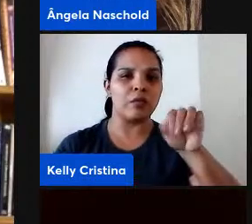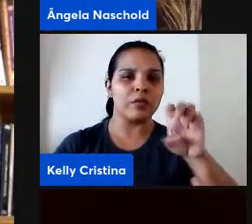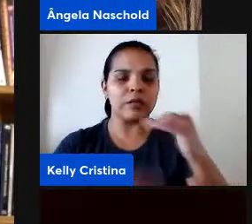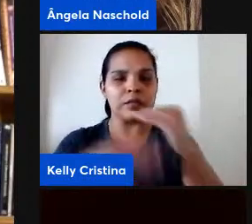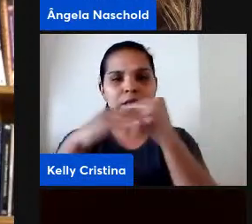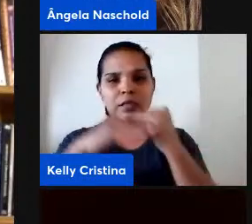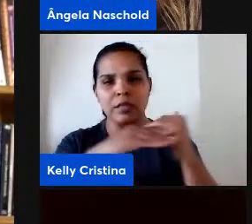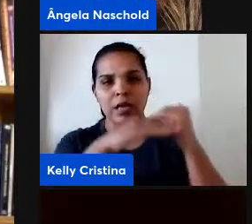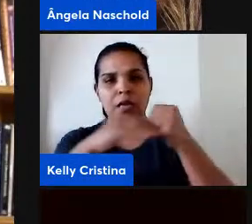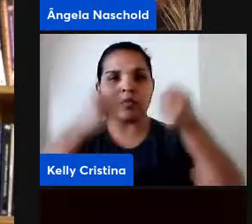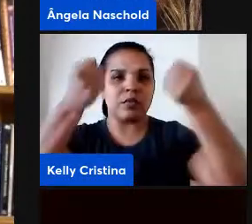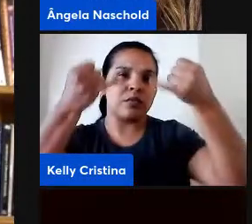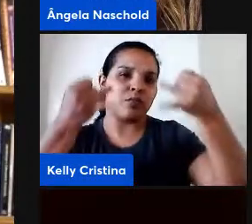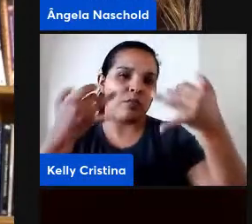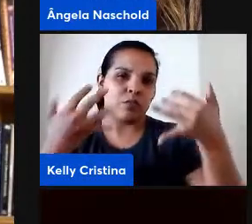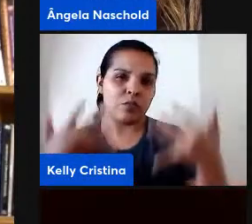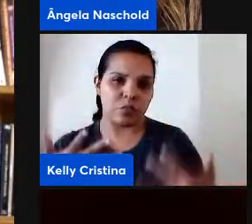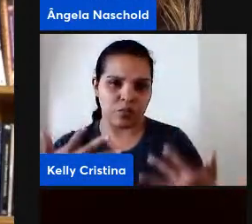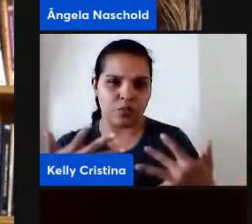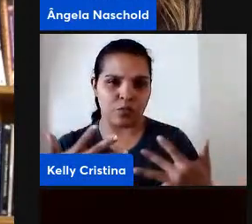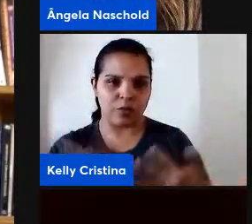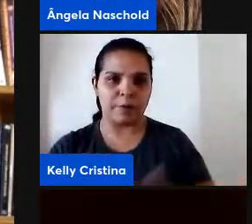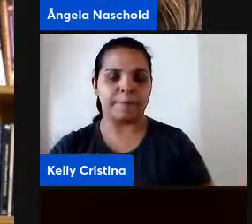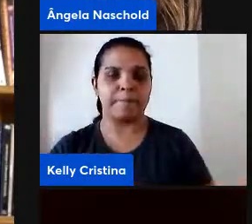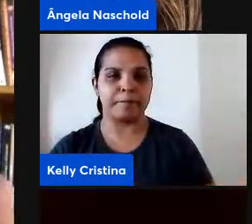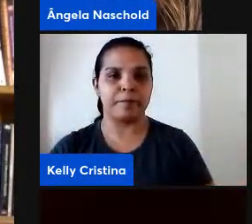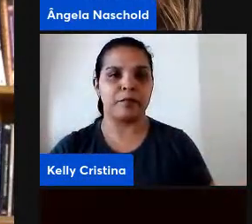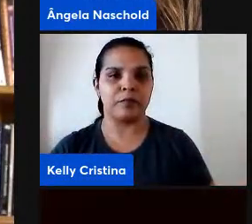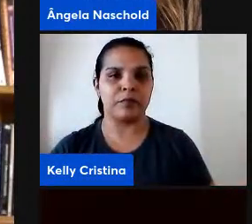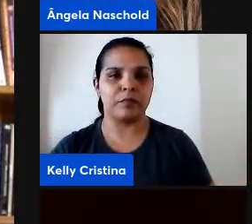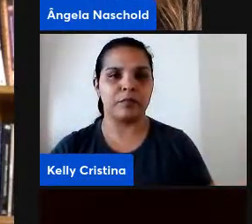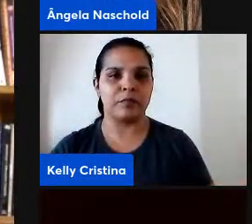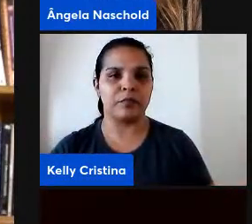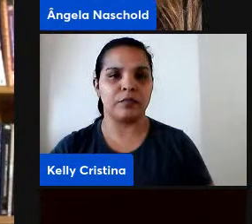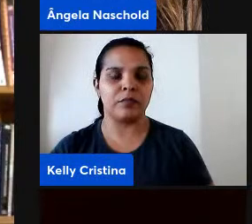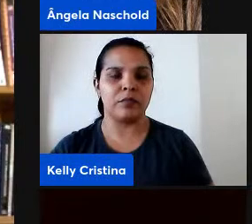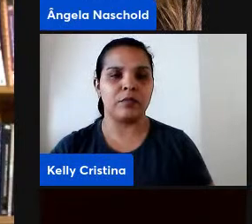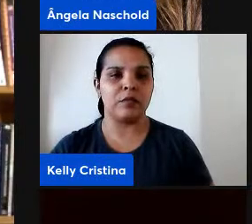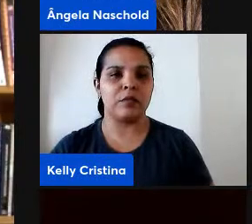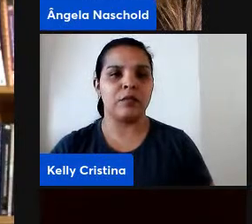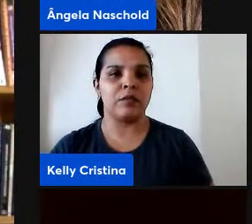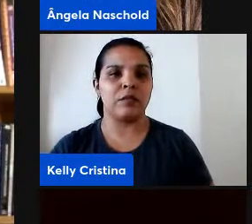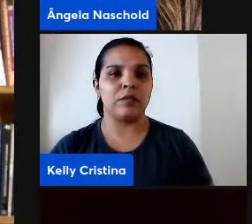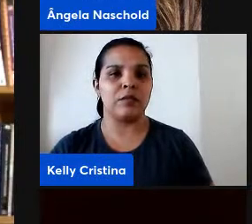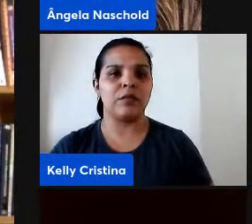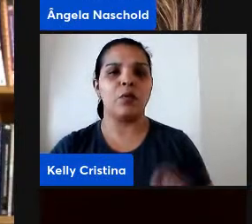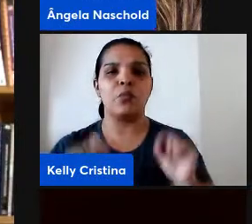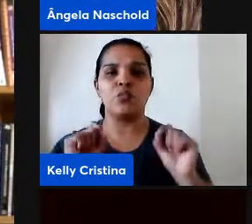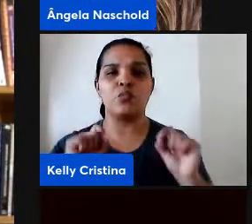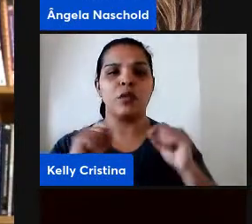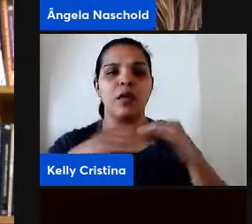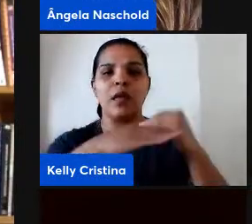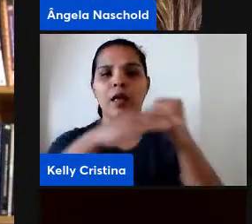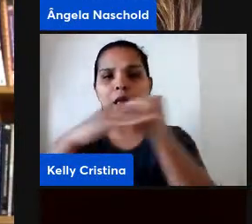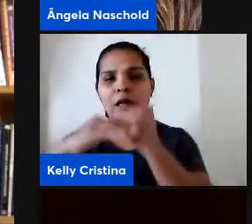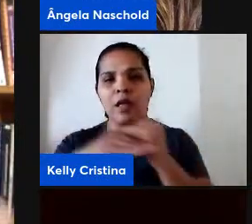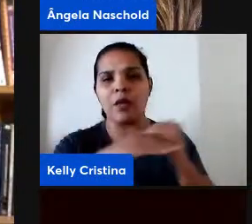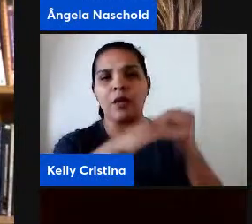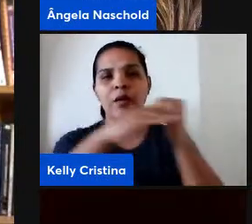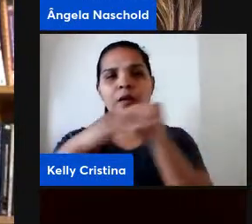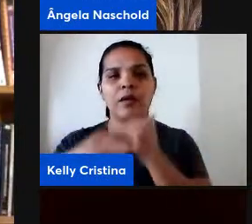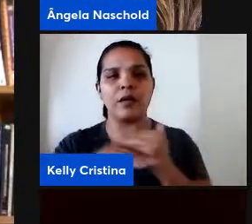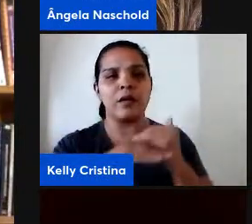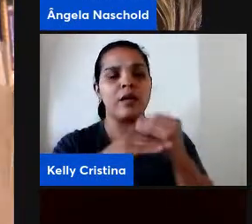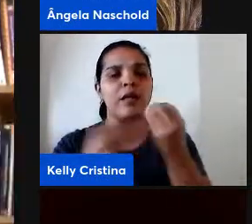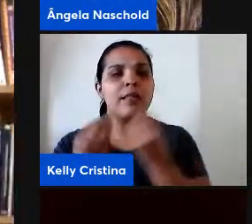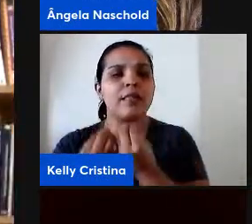colocou na abertura desse evento. Foi. Então, eu estou reforçando assim, equidade é dar a cada